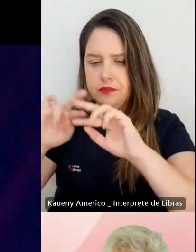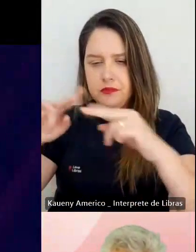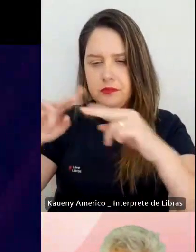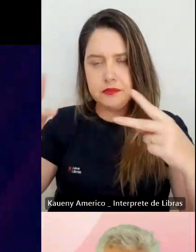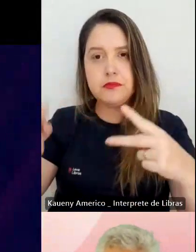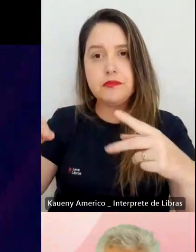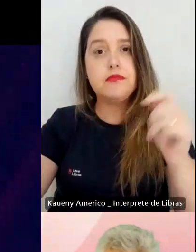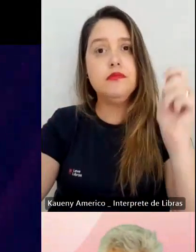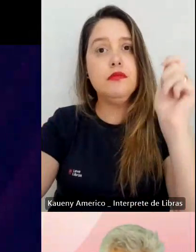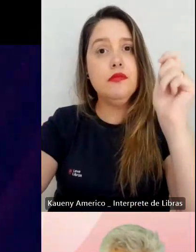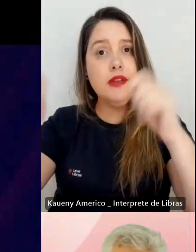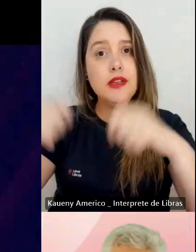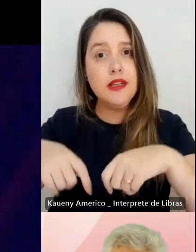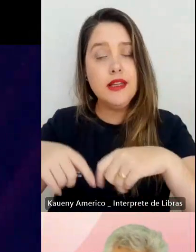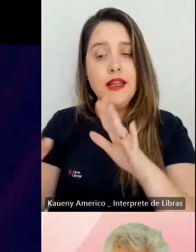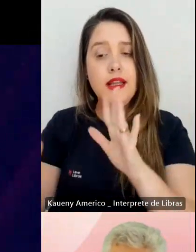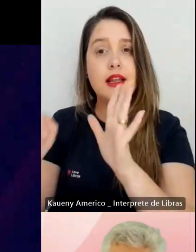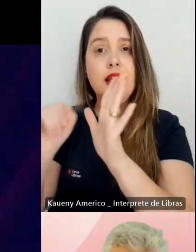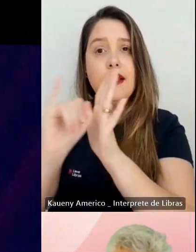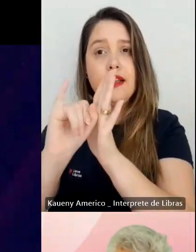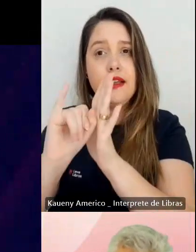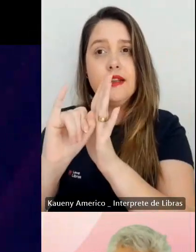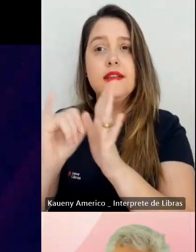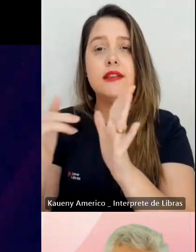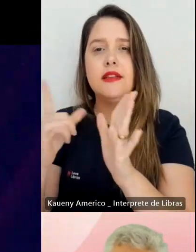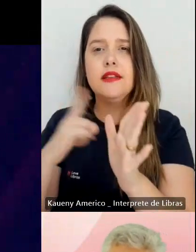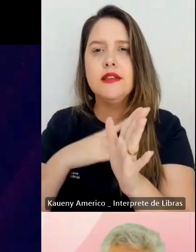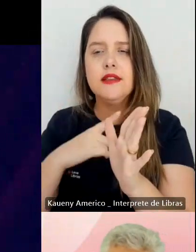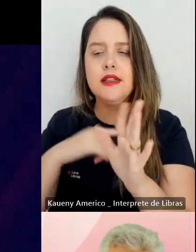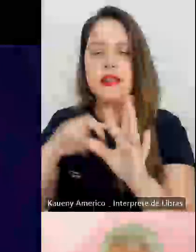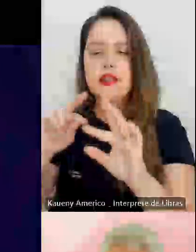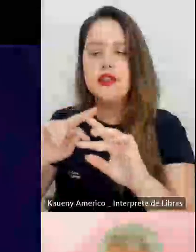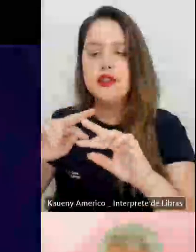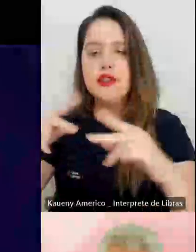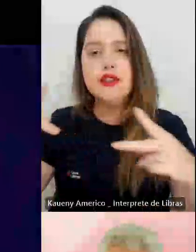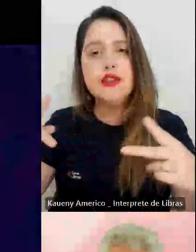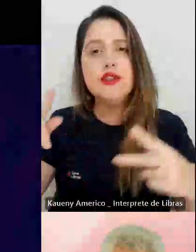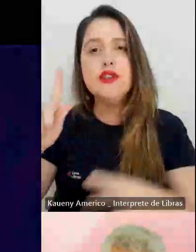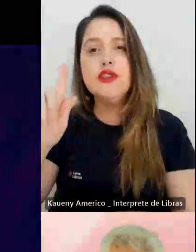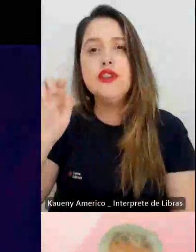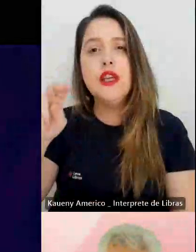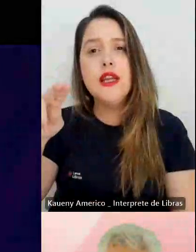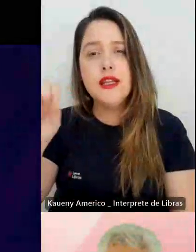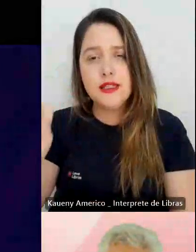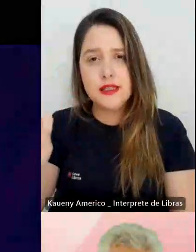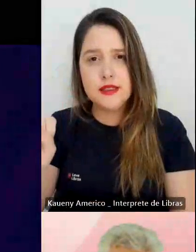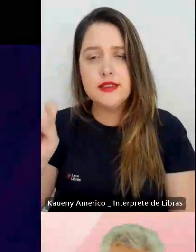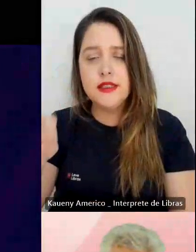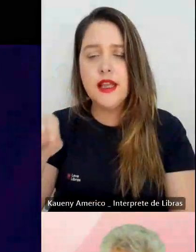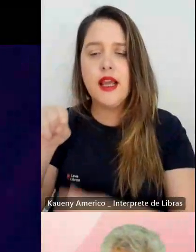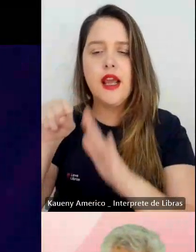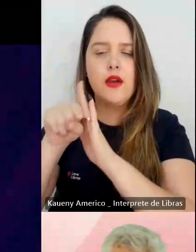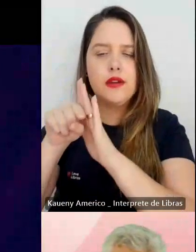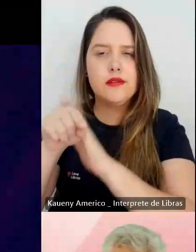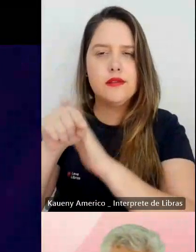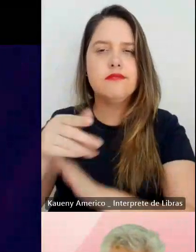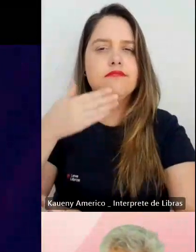de identificar essas mutações desses genes, e é um exame fácil de ser